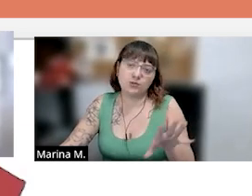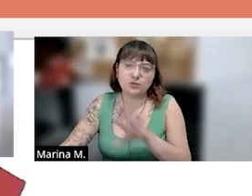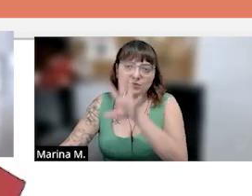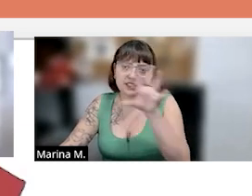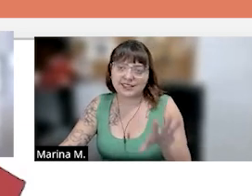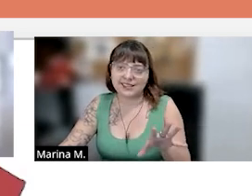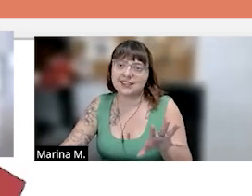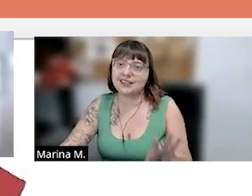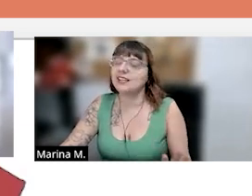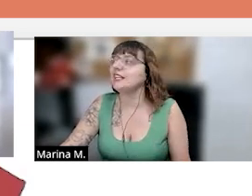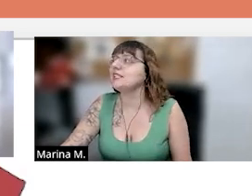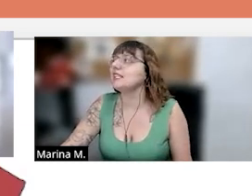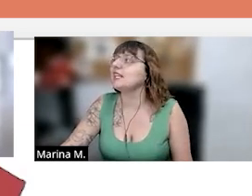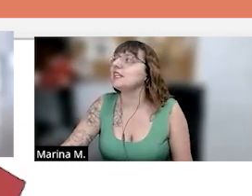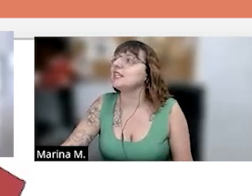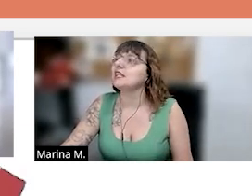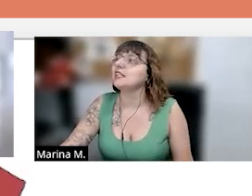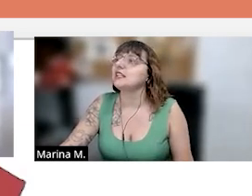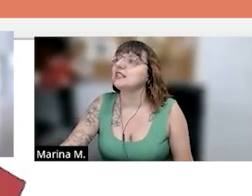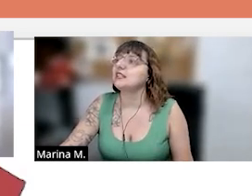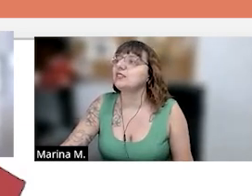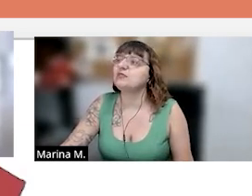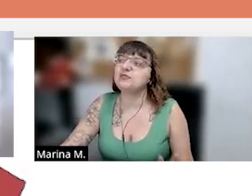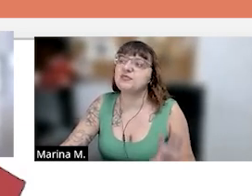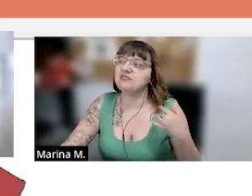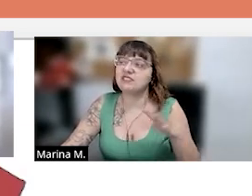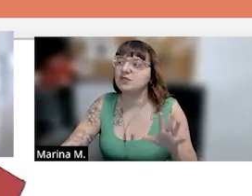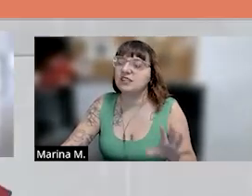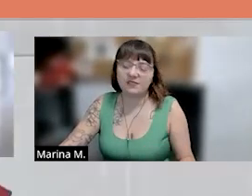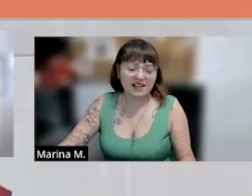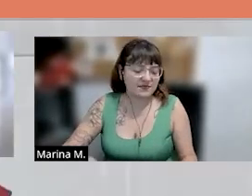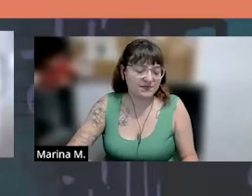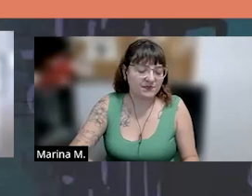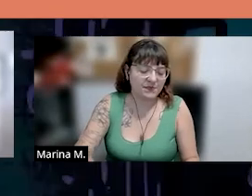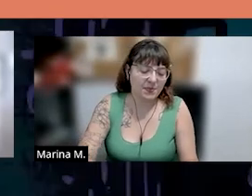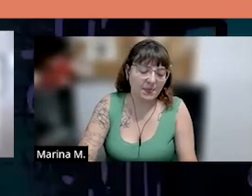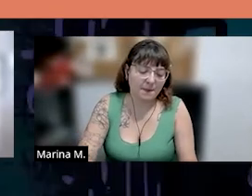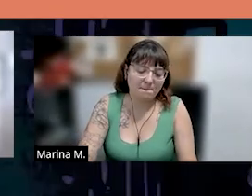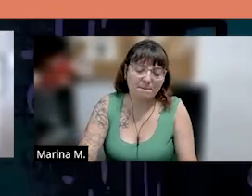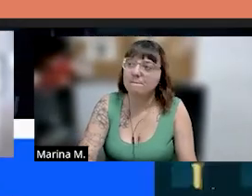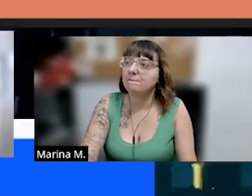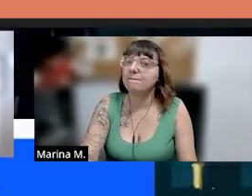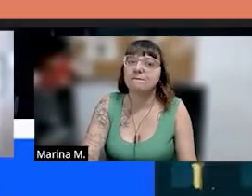ele continua em inglês, né? Então, não vou salvar.